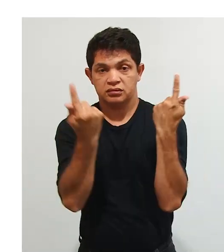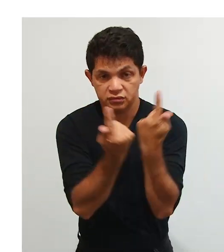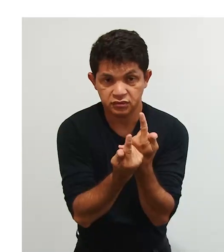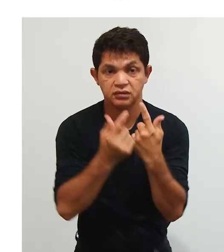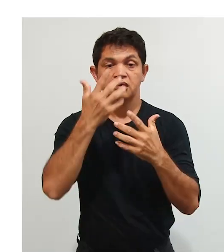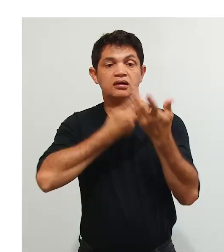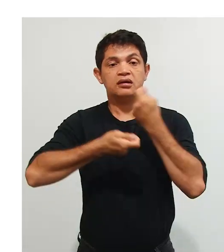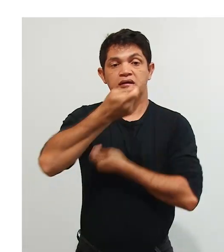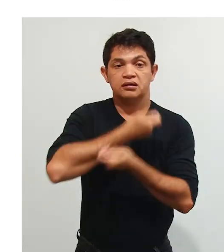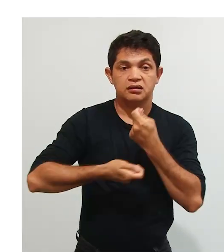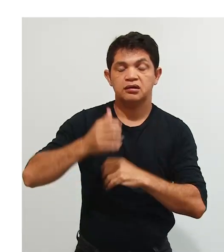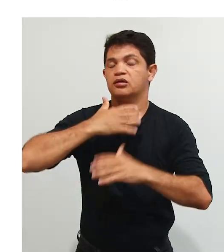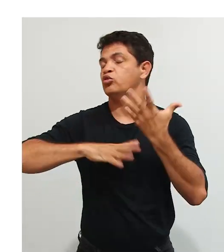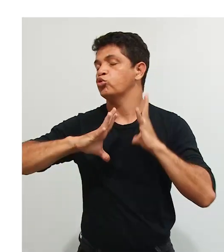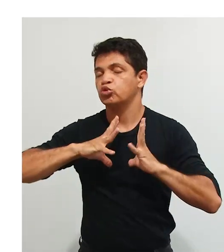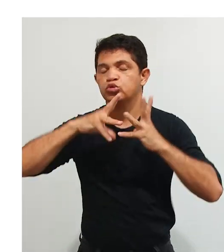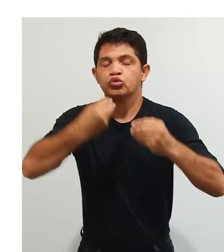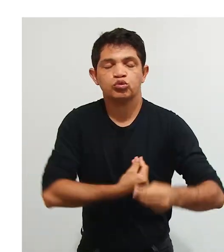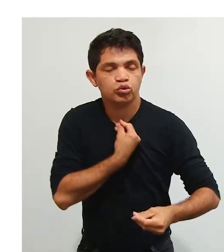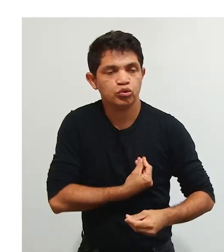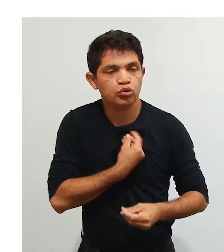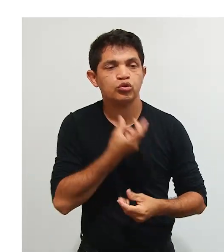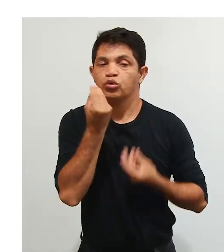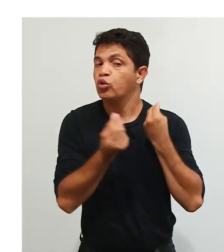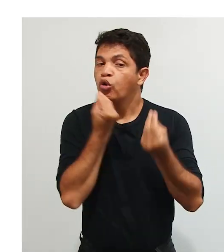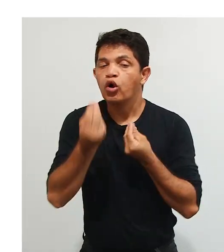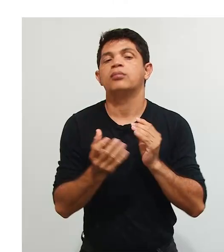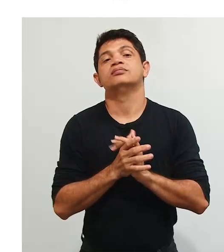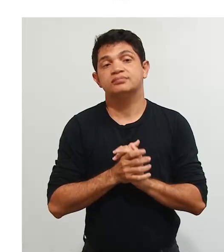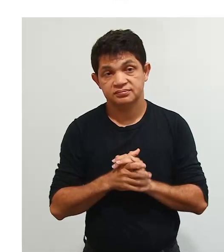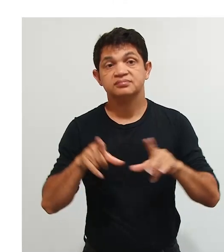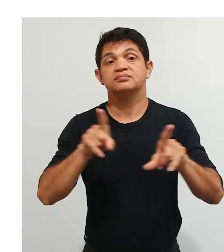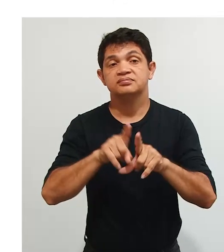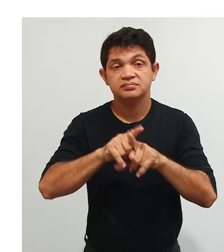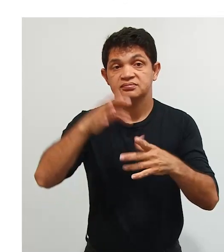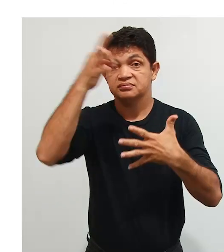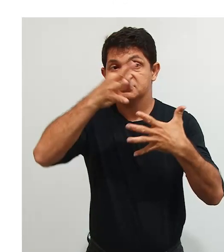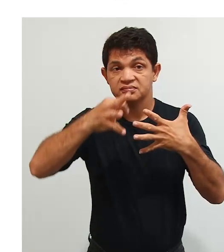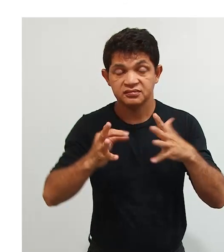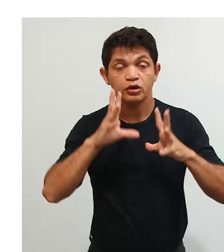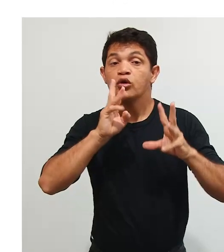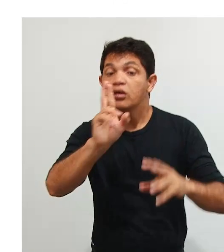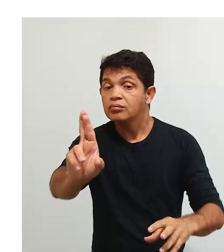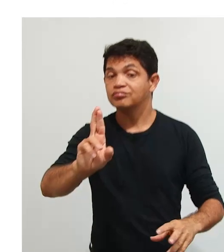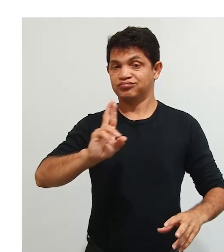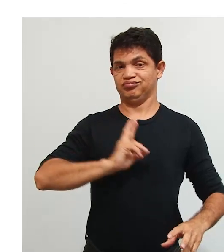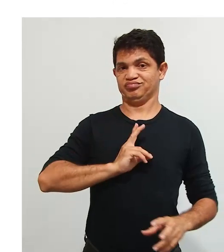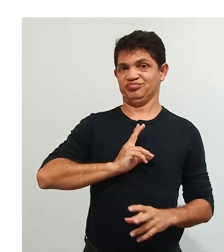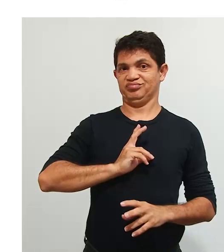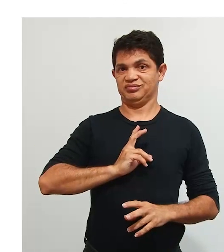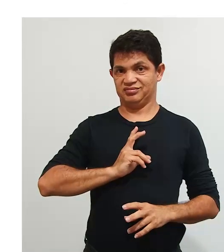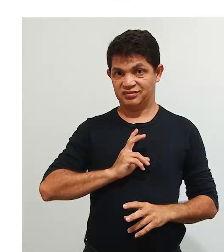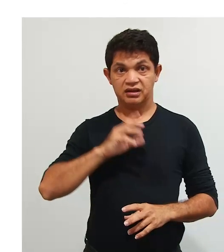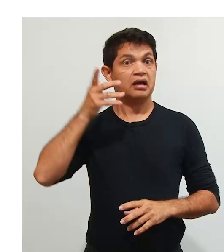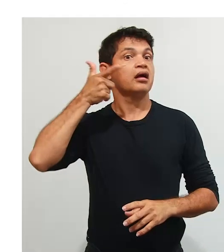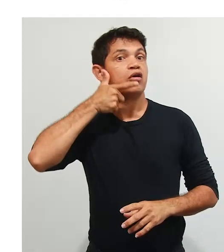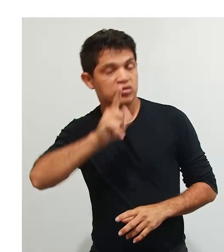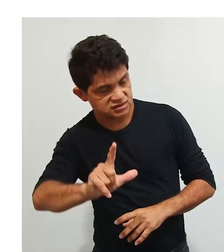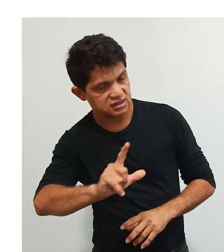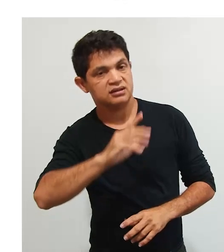serviço, negociar relações com pessoas e organizações à luz de resultados a